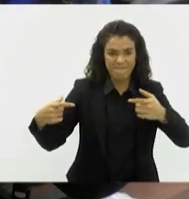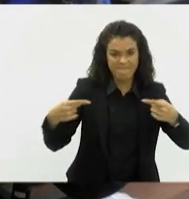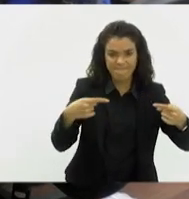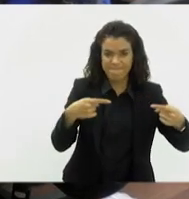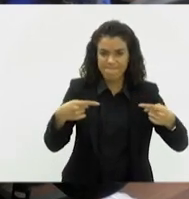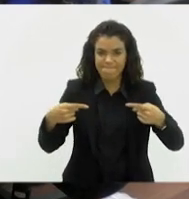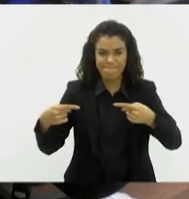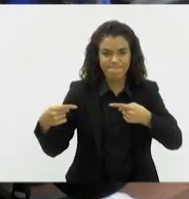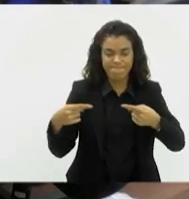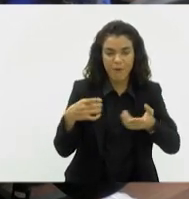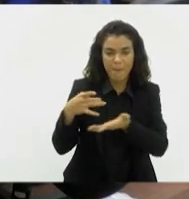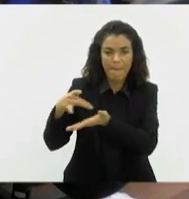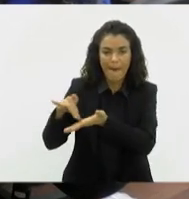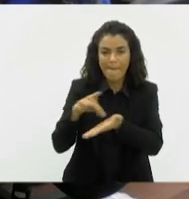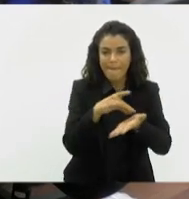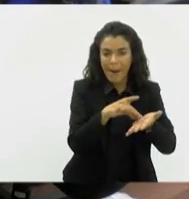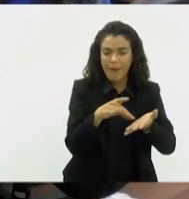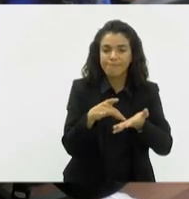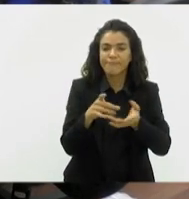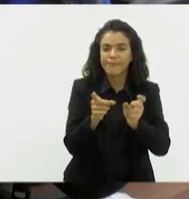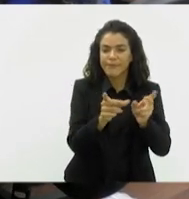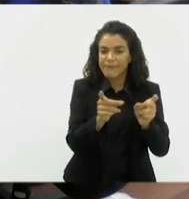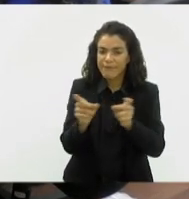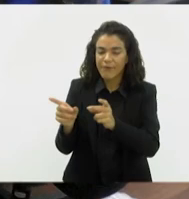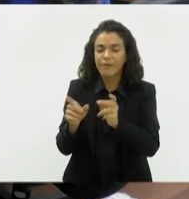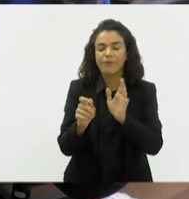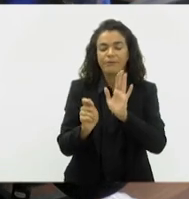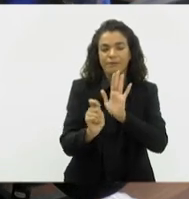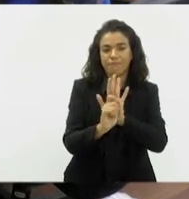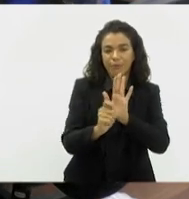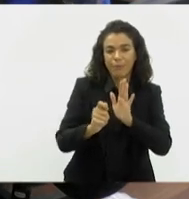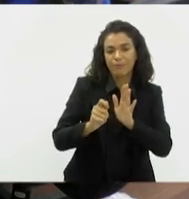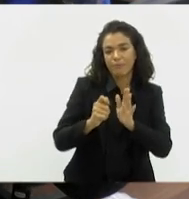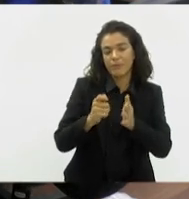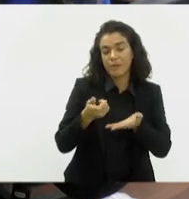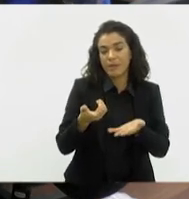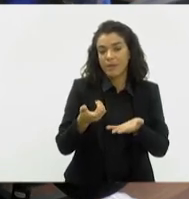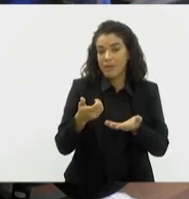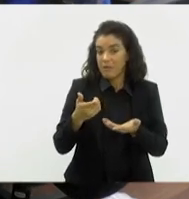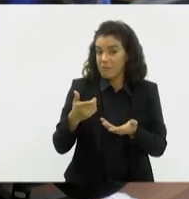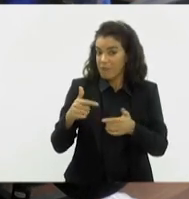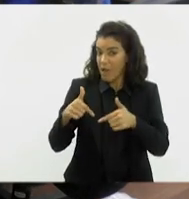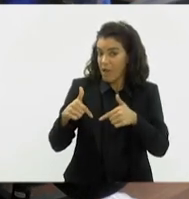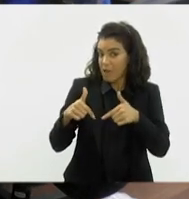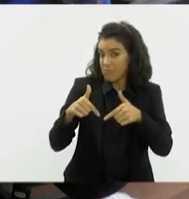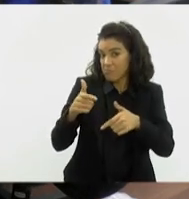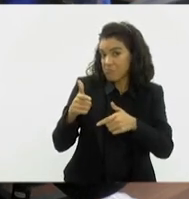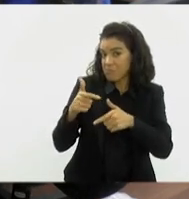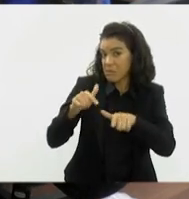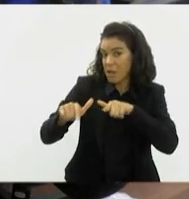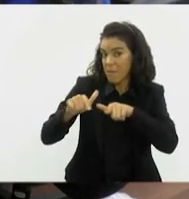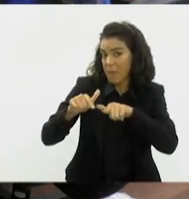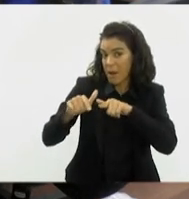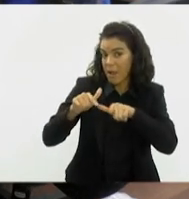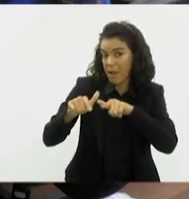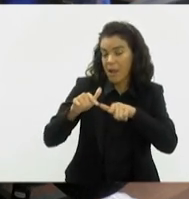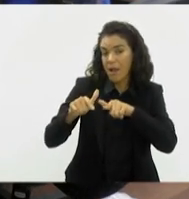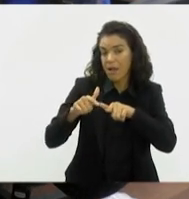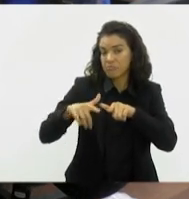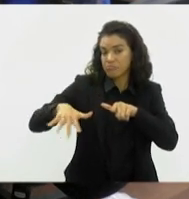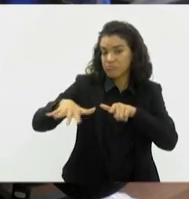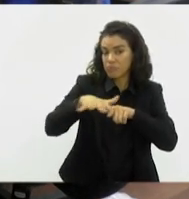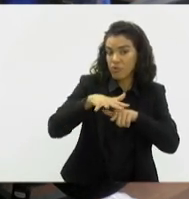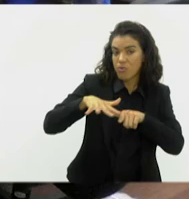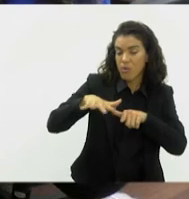porque o mecanismo vai lidar com, no dia a dia ali, no ambiente que também tem a presença ali